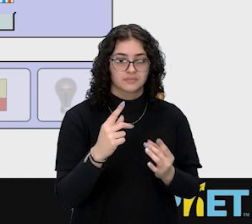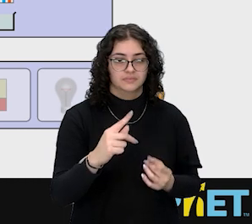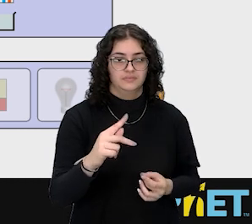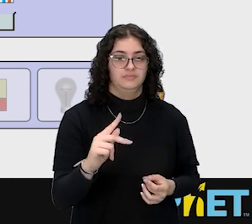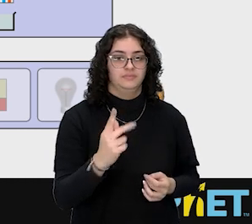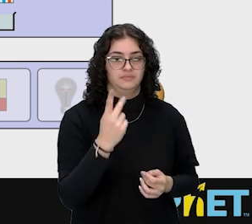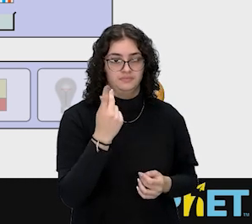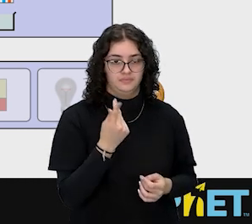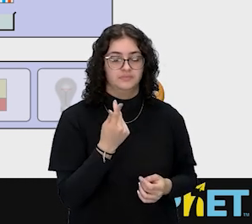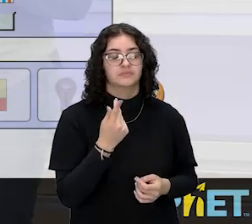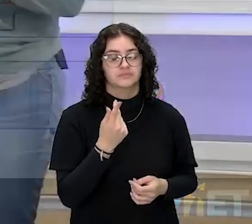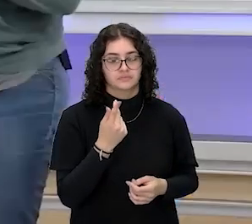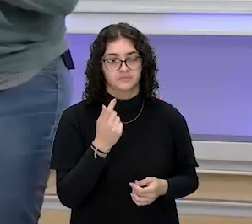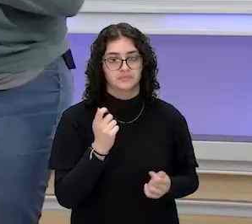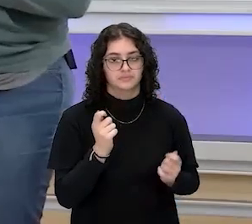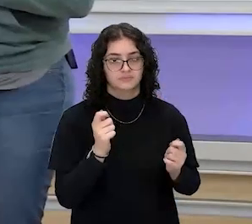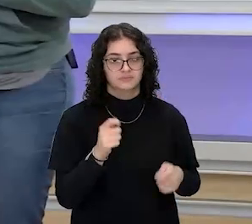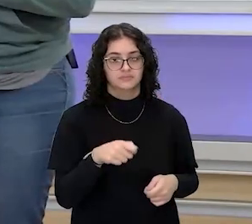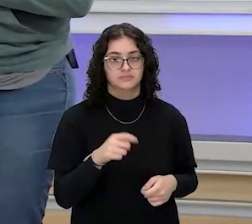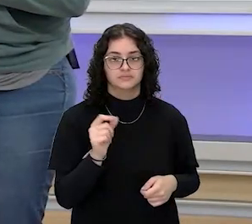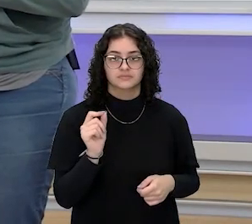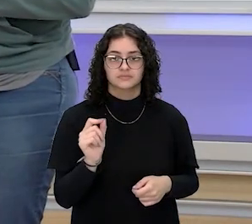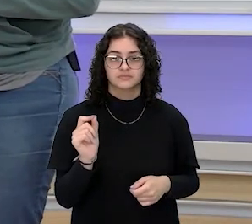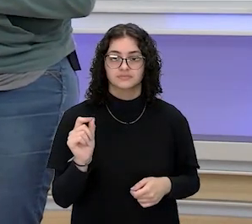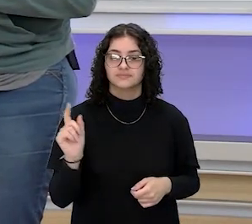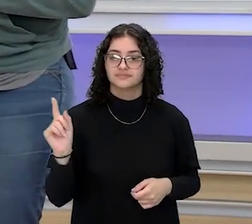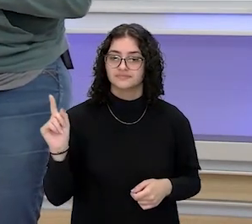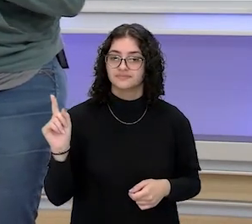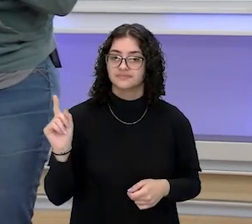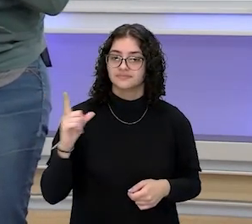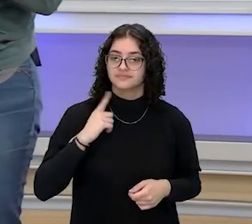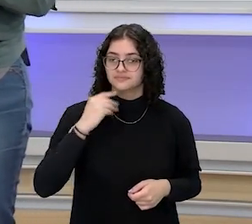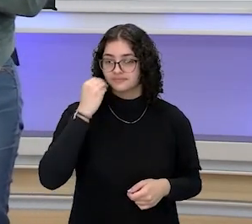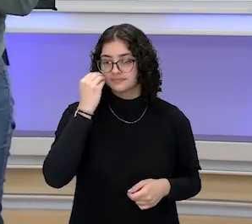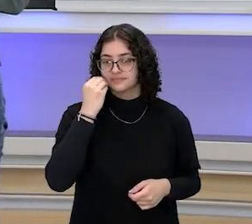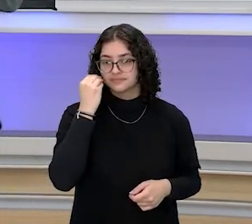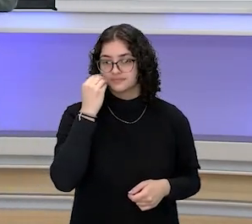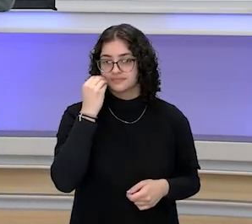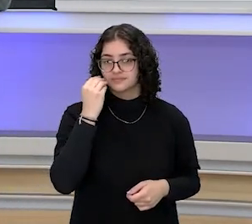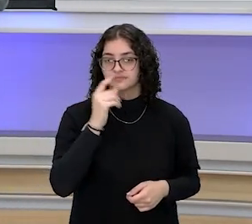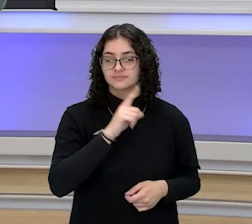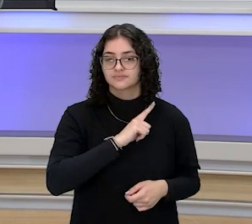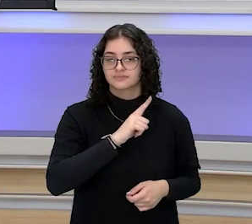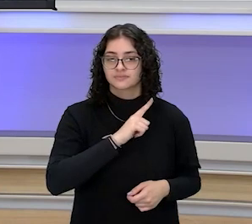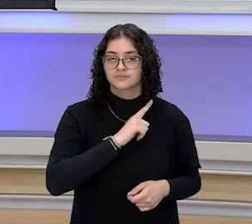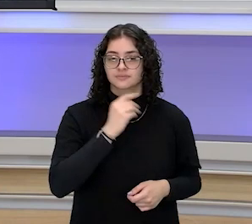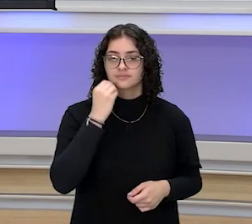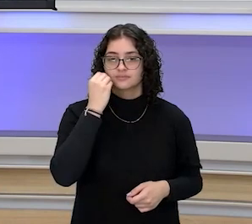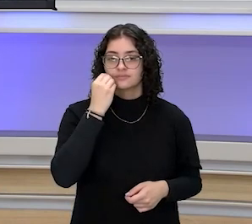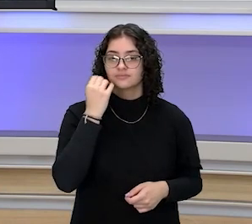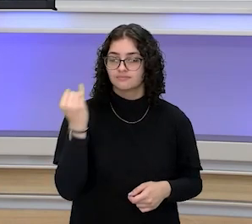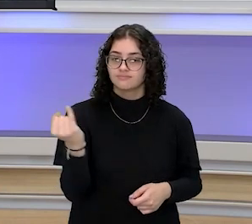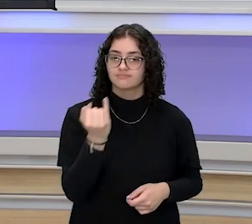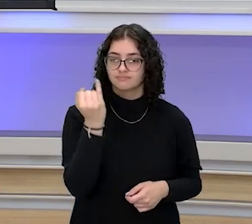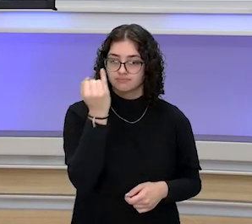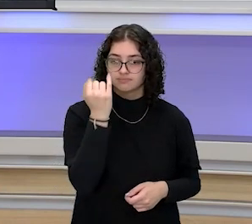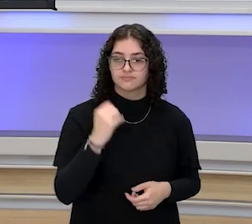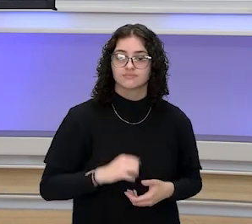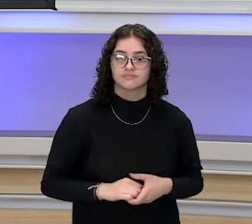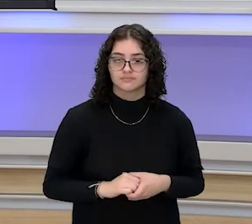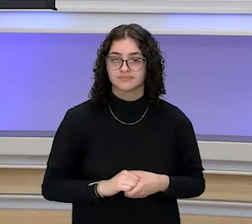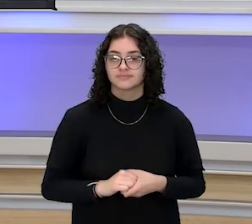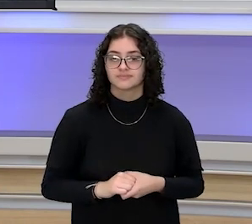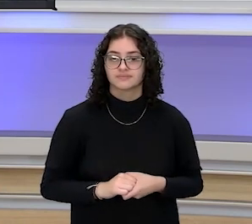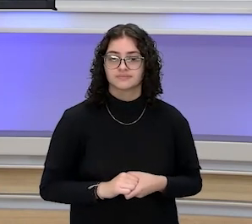pH aí, quando a gente trouxe para vocês o simulador. Então, a gente fez aí algumas simulações importantes,